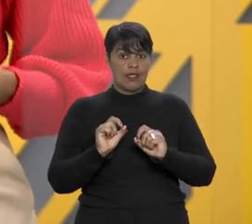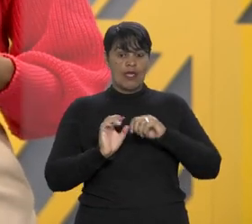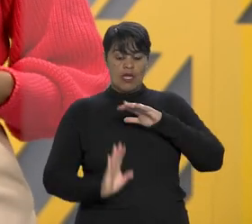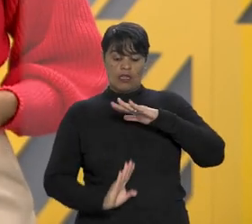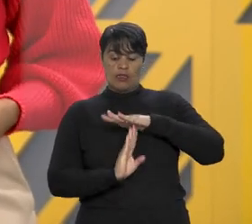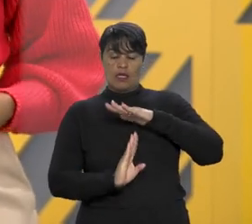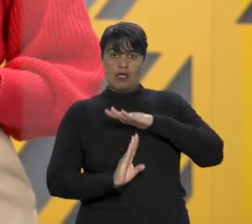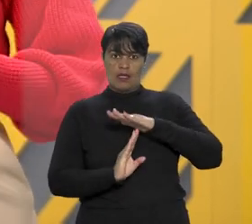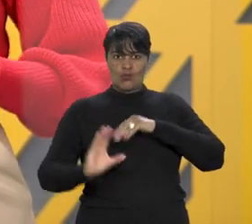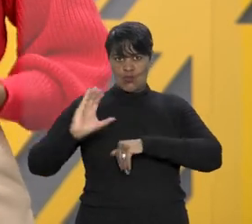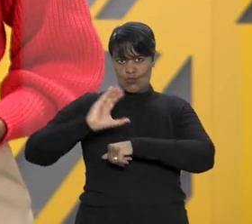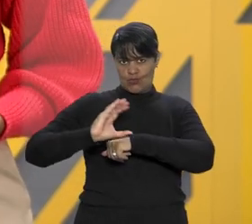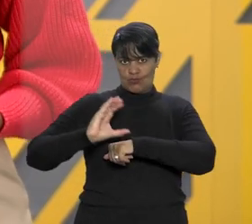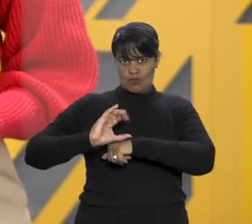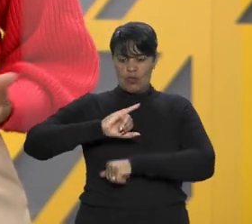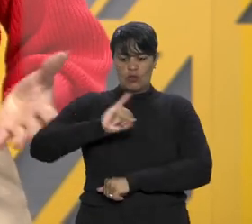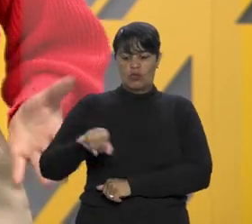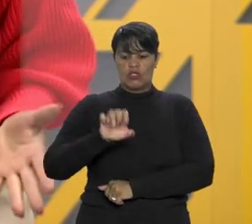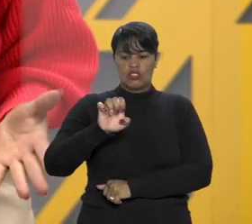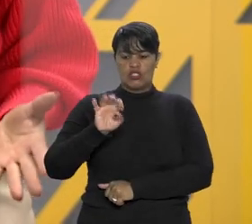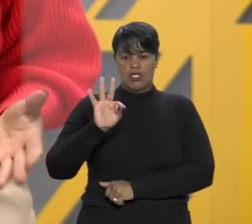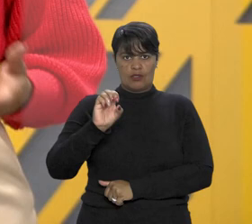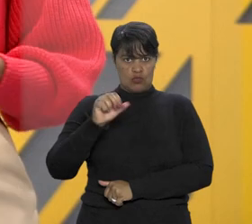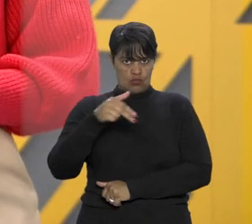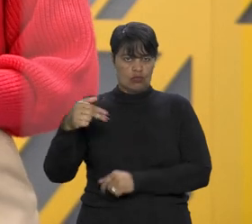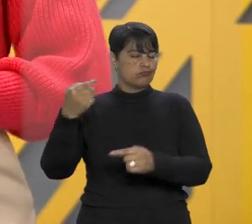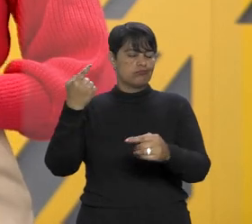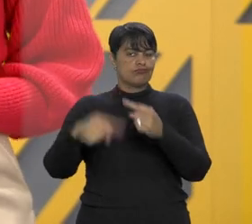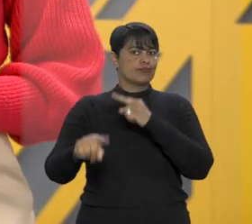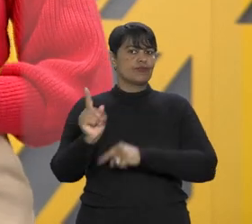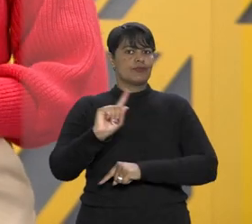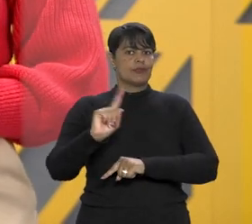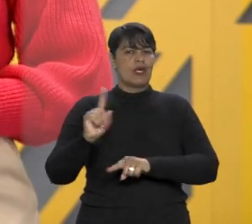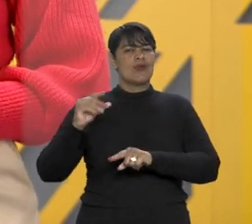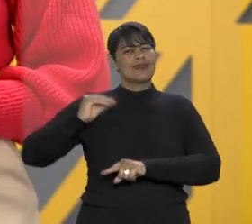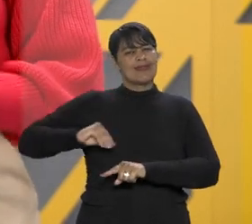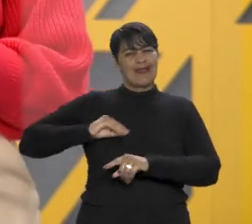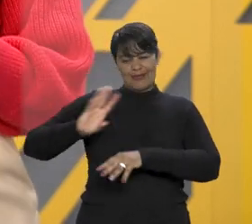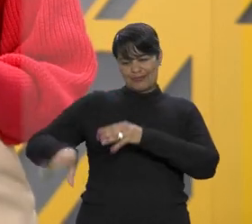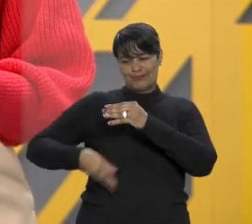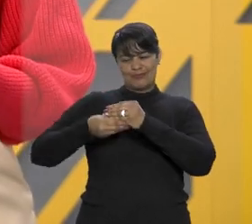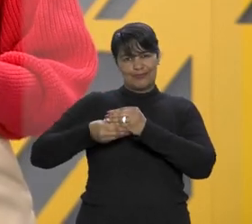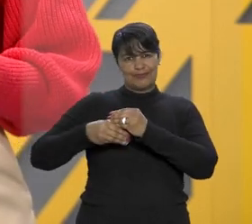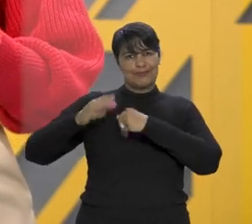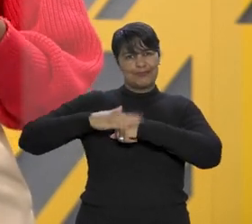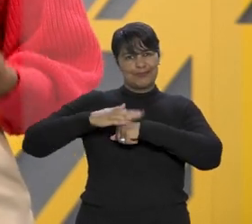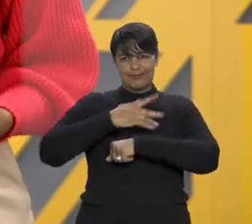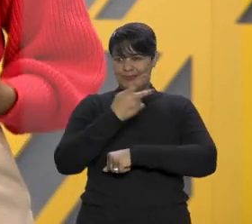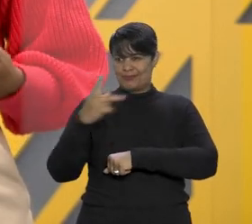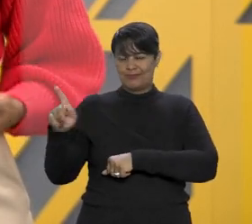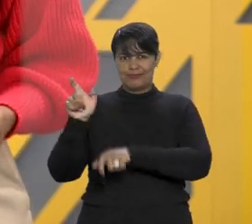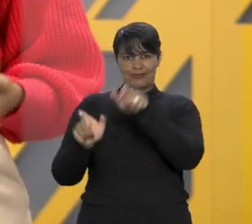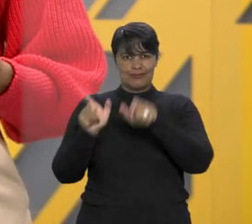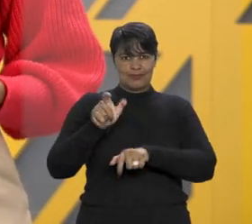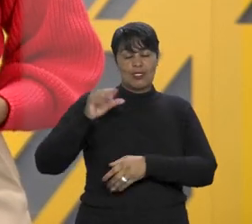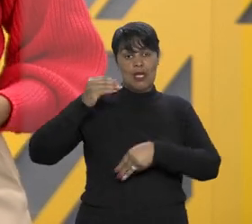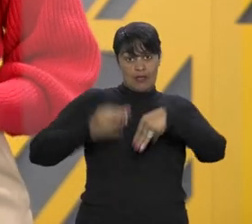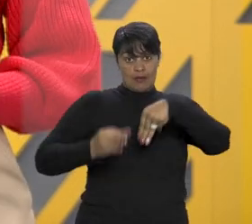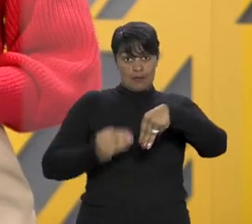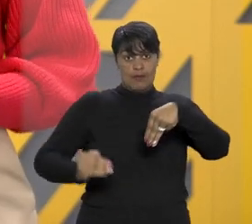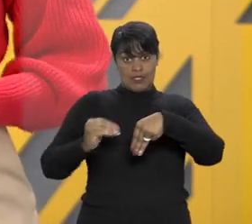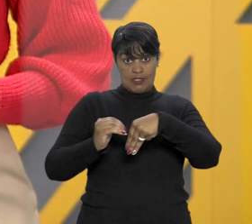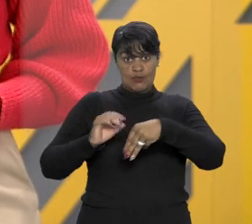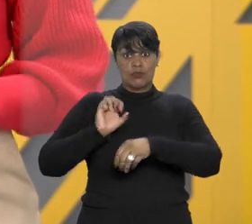teto constitucional os jetons, ou seja, as verbas recebidas por ministros de Estado pela participação